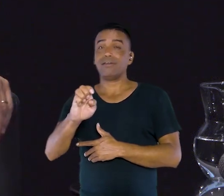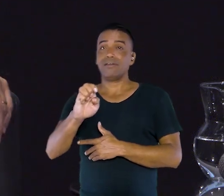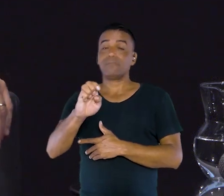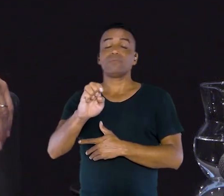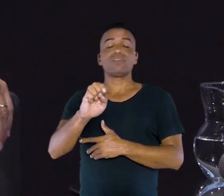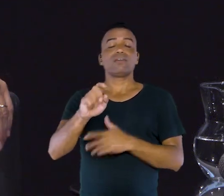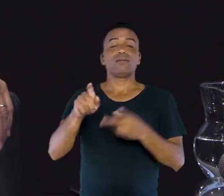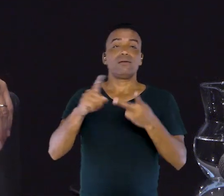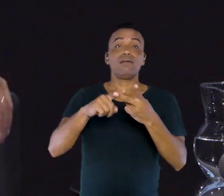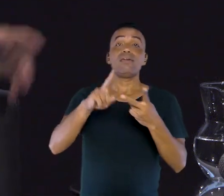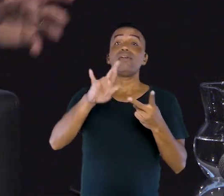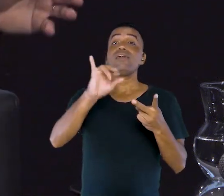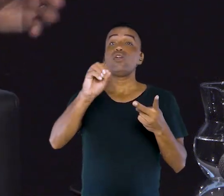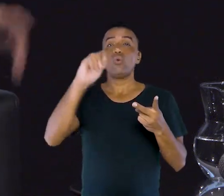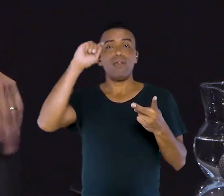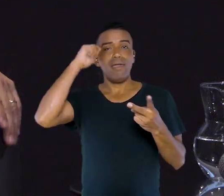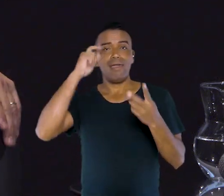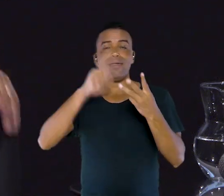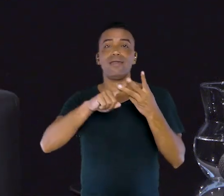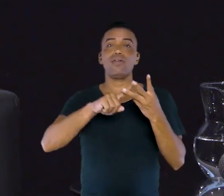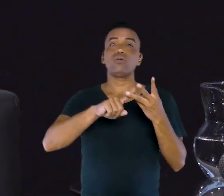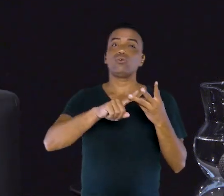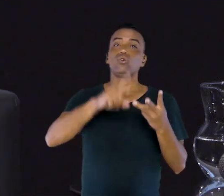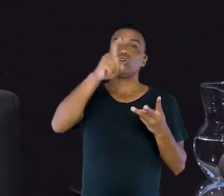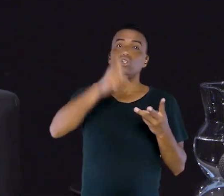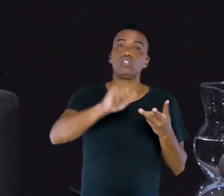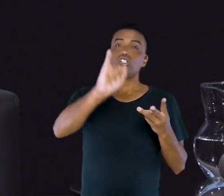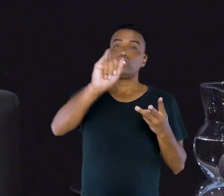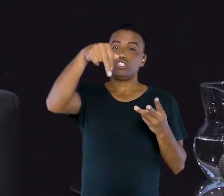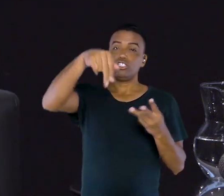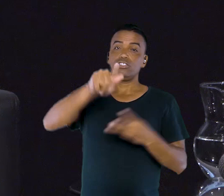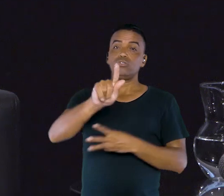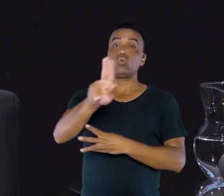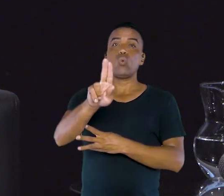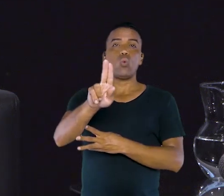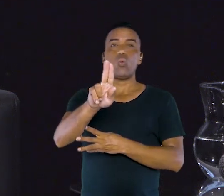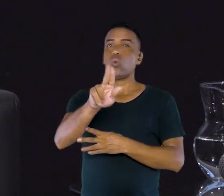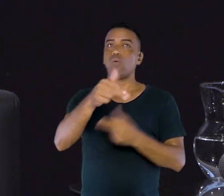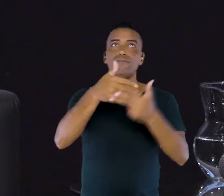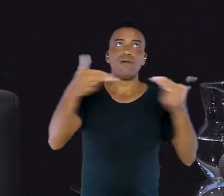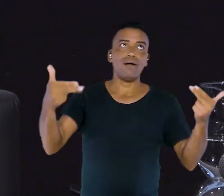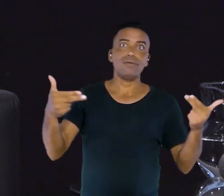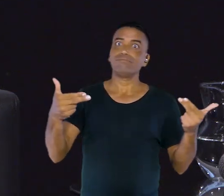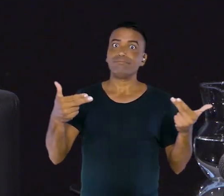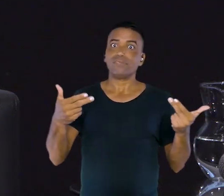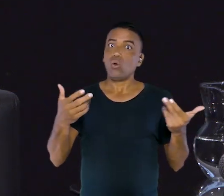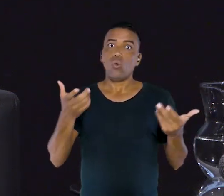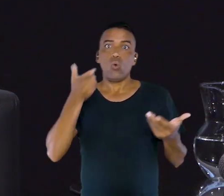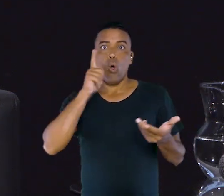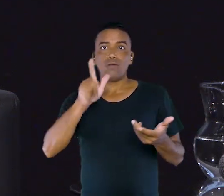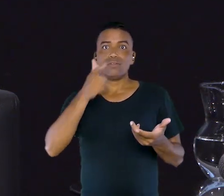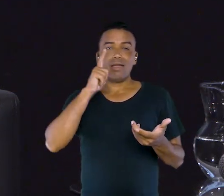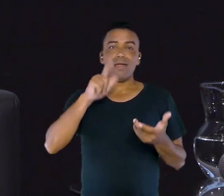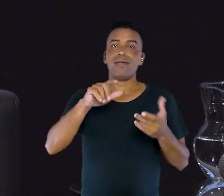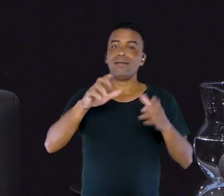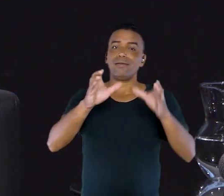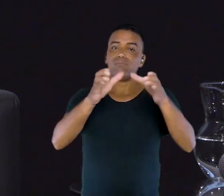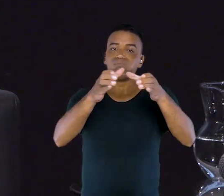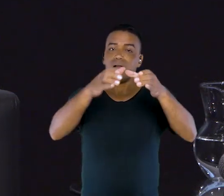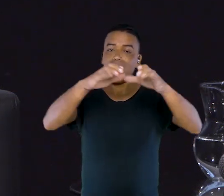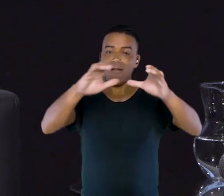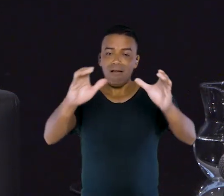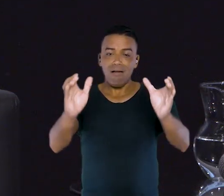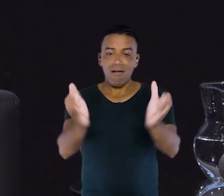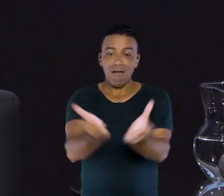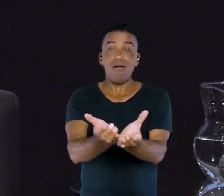Rio Xingu, tem muita gravura, no Rio Iriri, com estilos diferentes. Então, a gente consegue, do mesmo modo que as cerâmicas arqueológicas